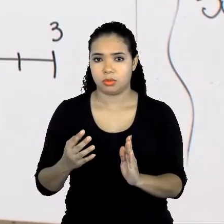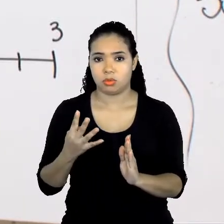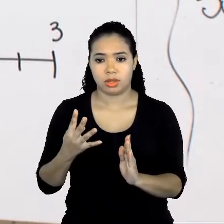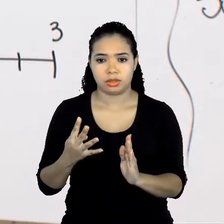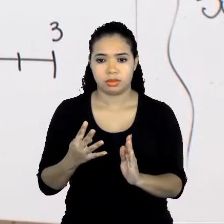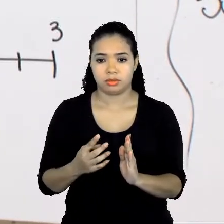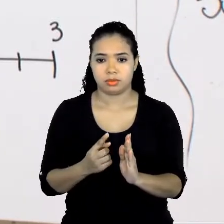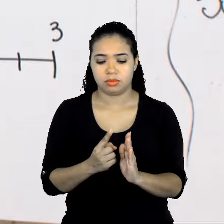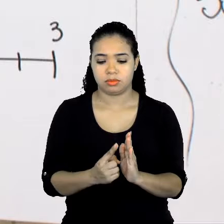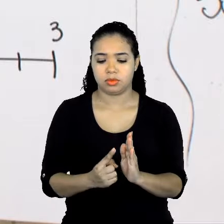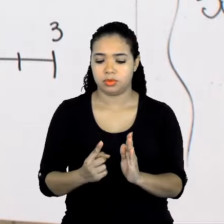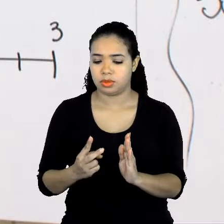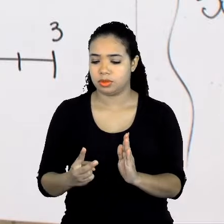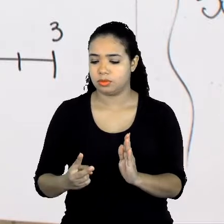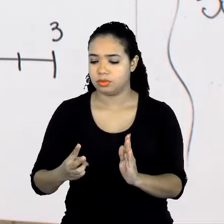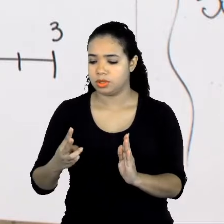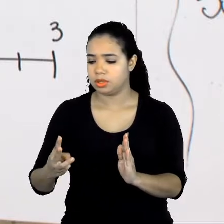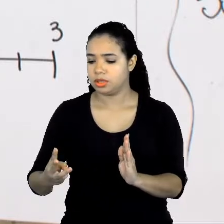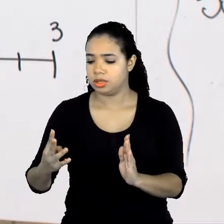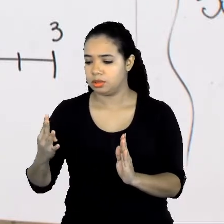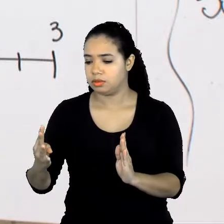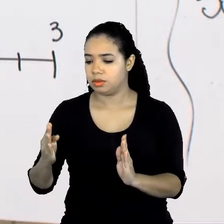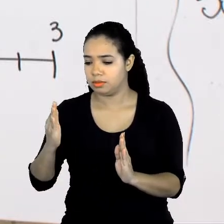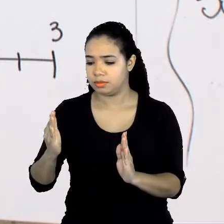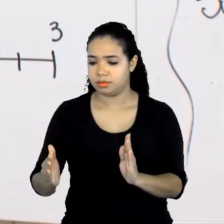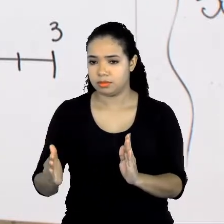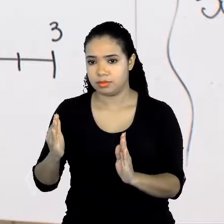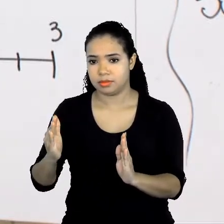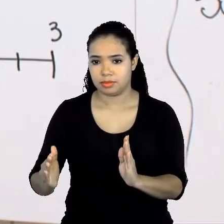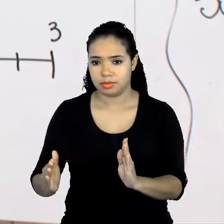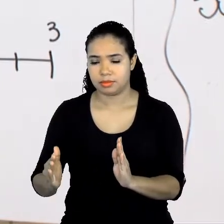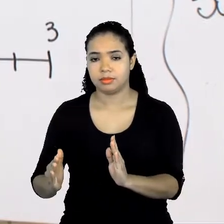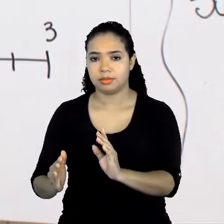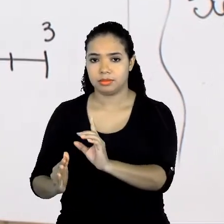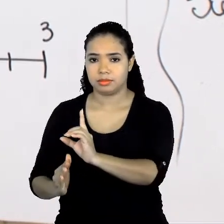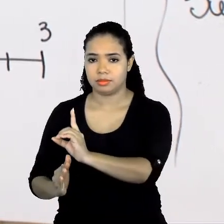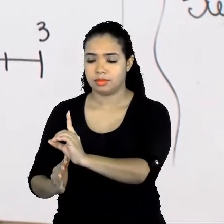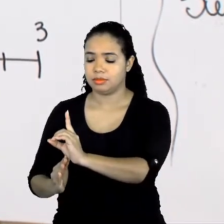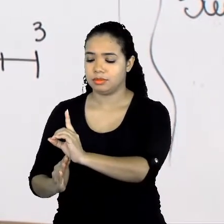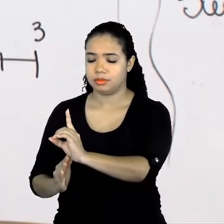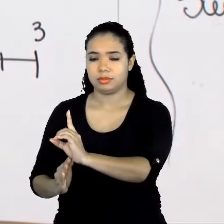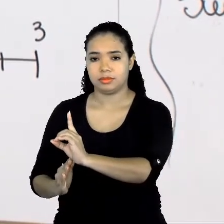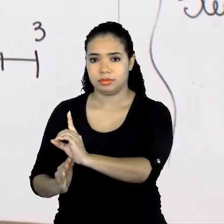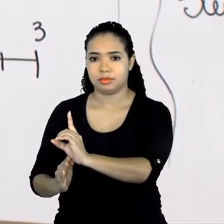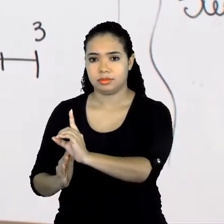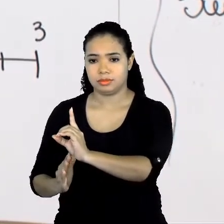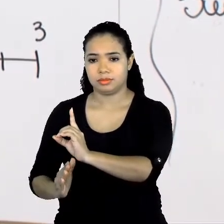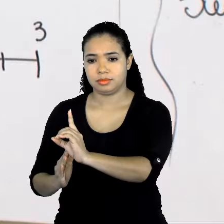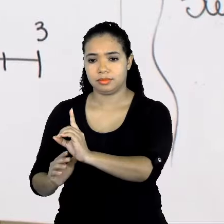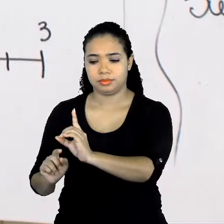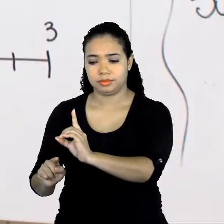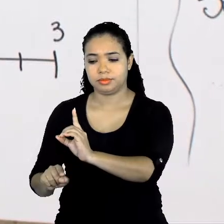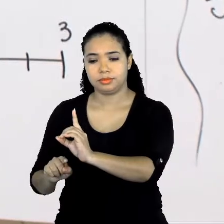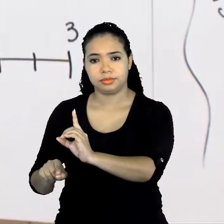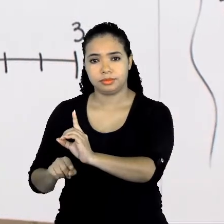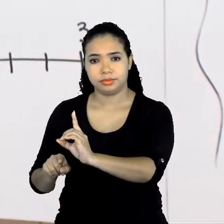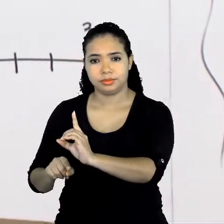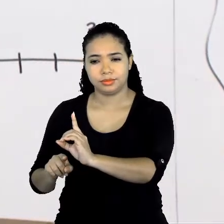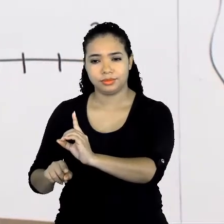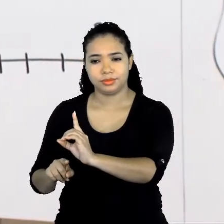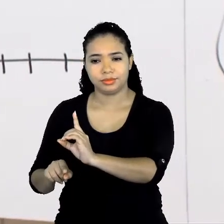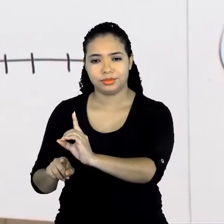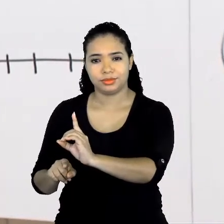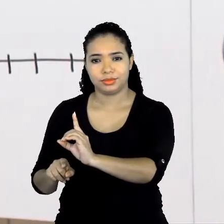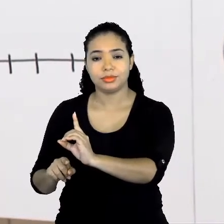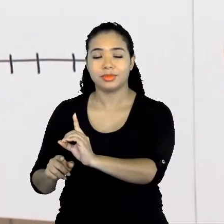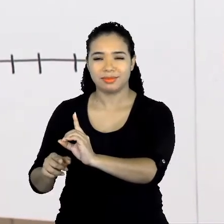partes. 1, 2, 3, 4. Localizei o ponto D na reta. Olha que tranquilo,